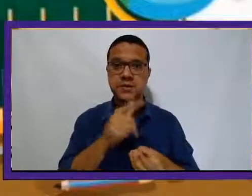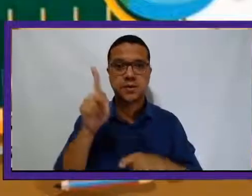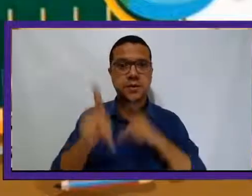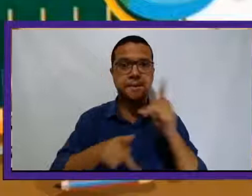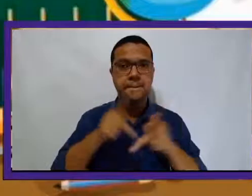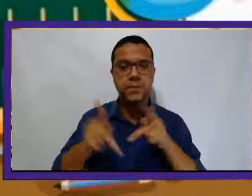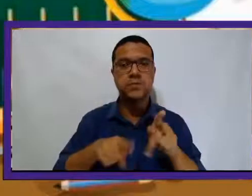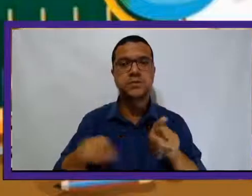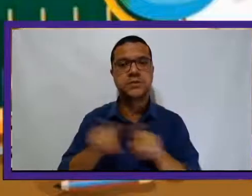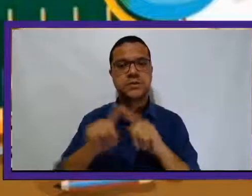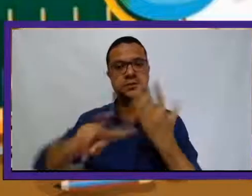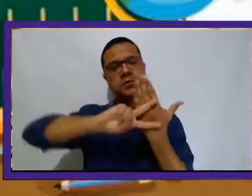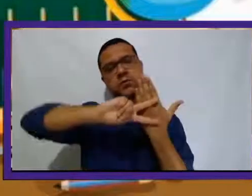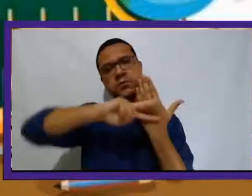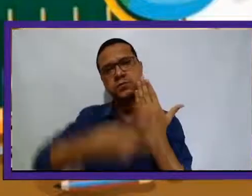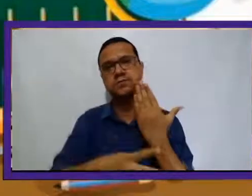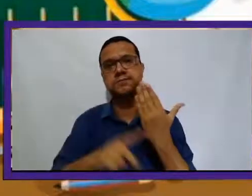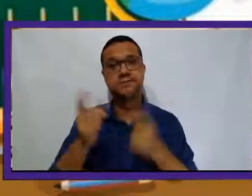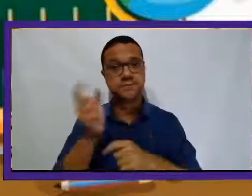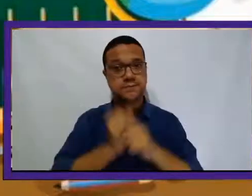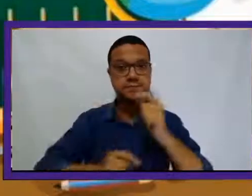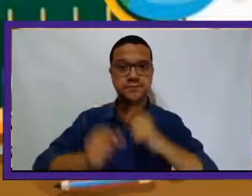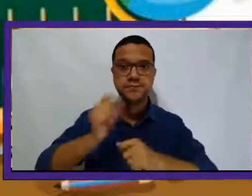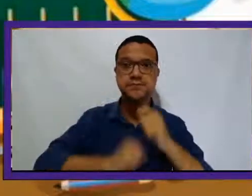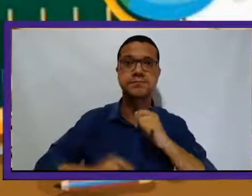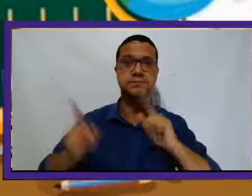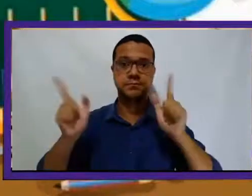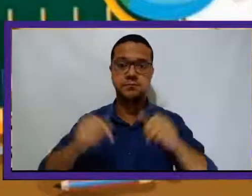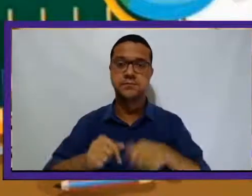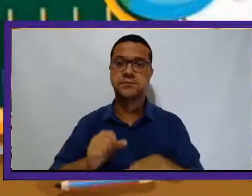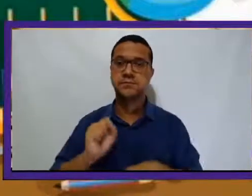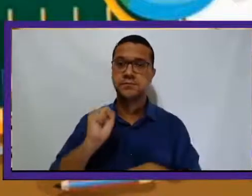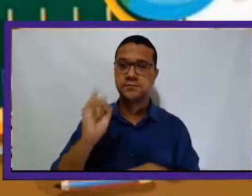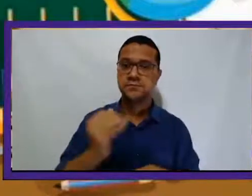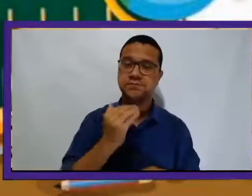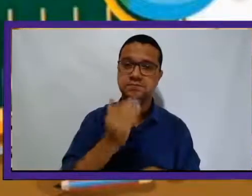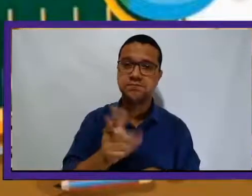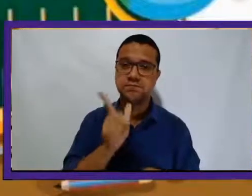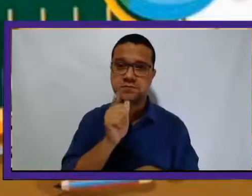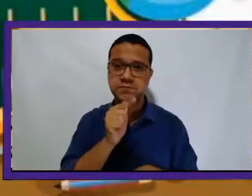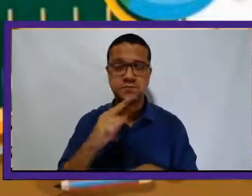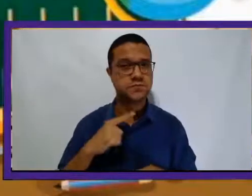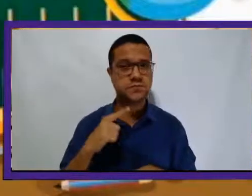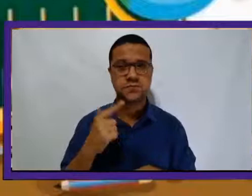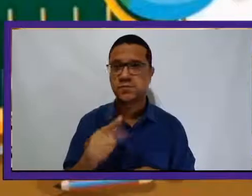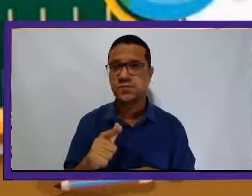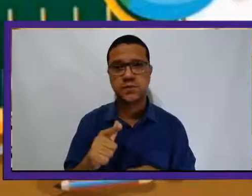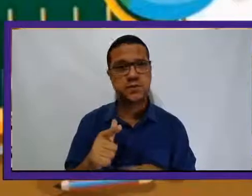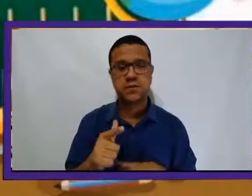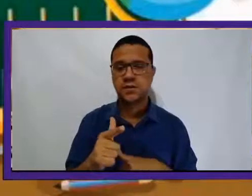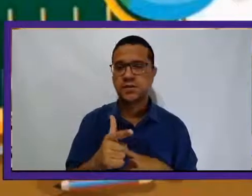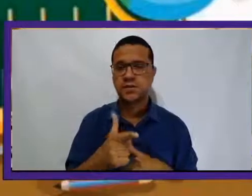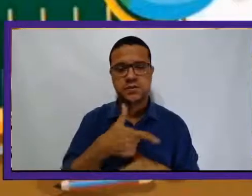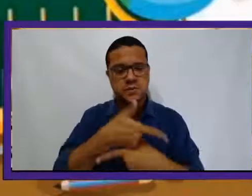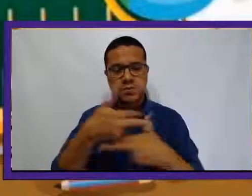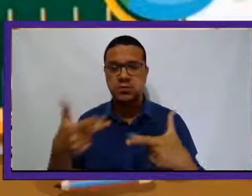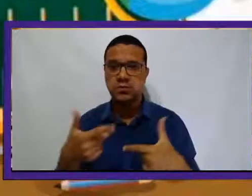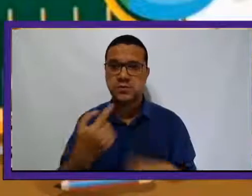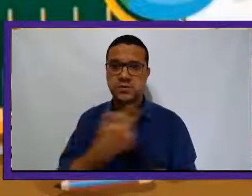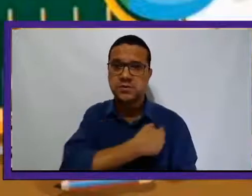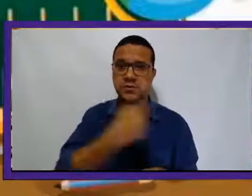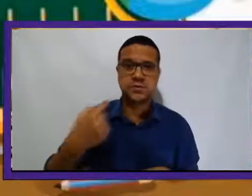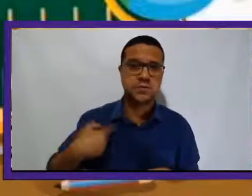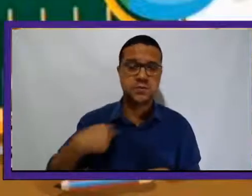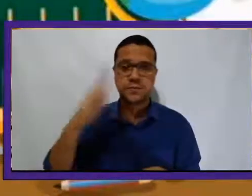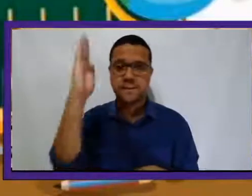população E os impactos Diretos na economia Então Se não tem água Não se tem Muitas coisas